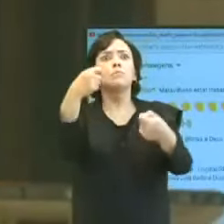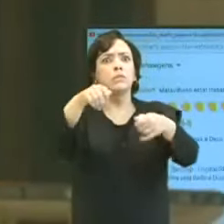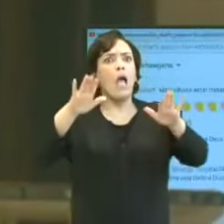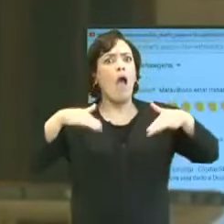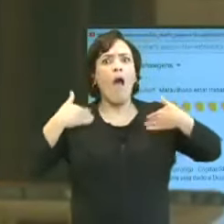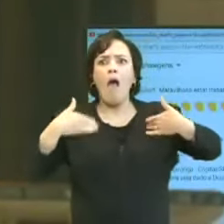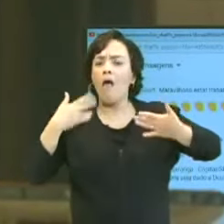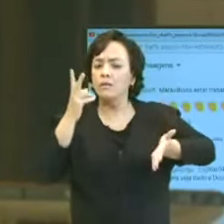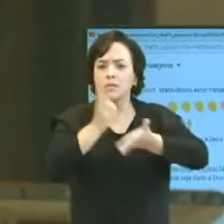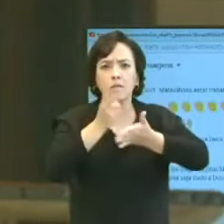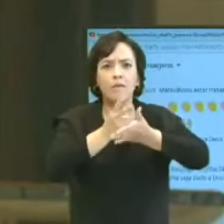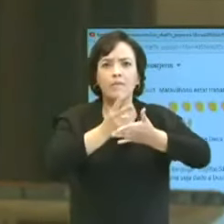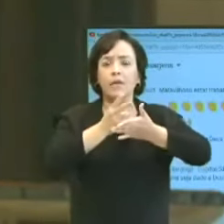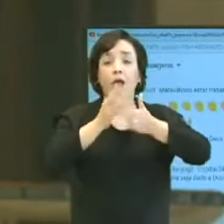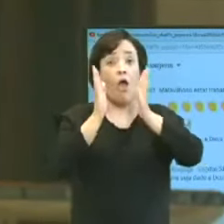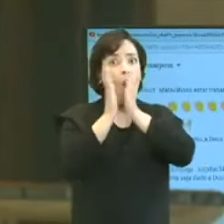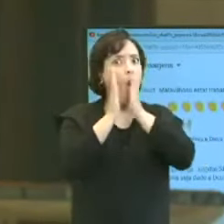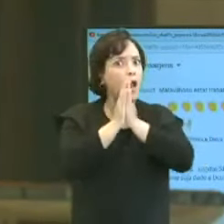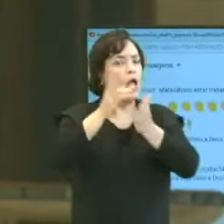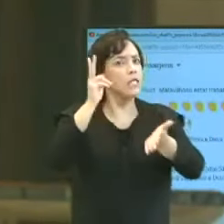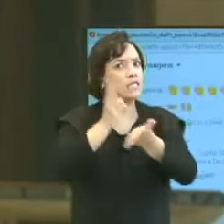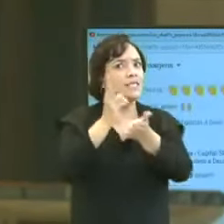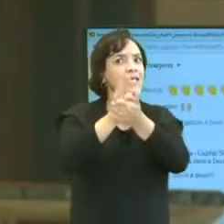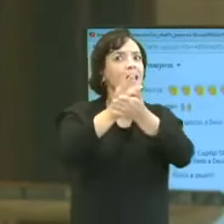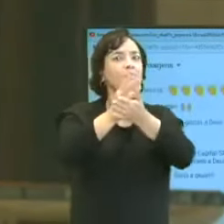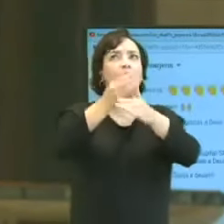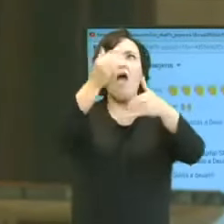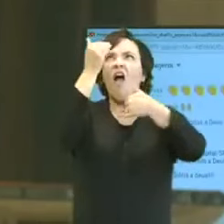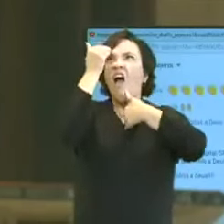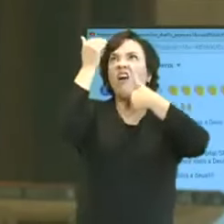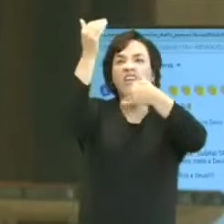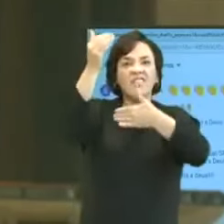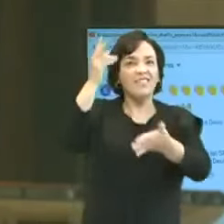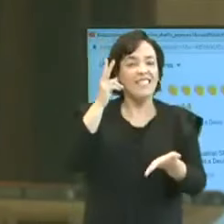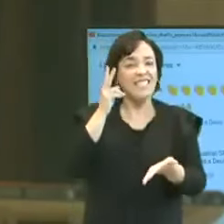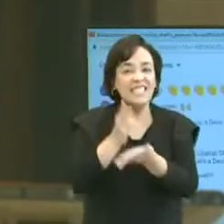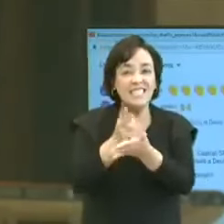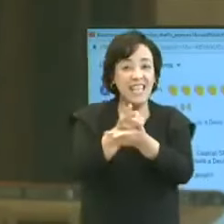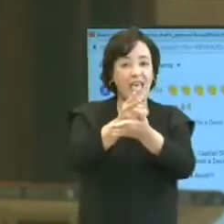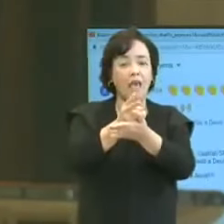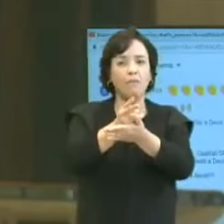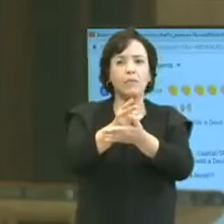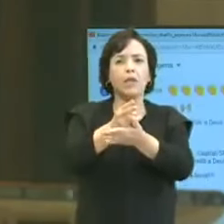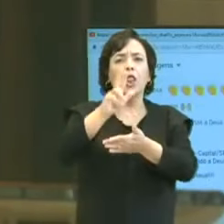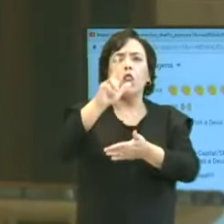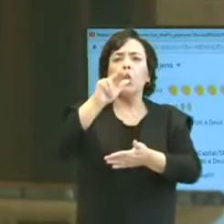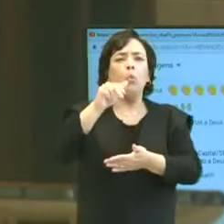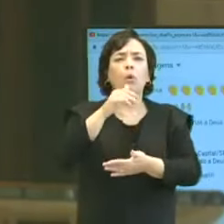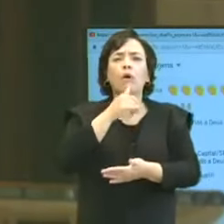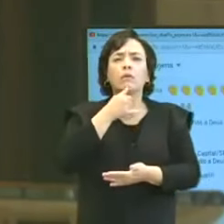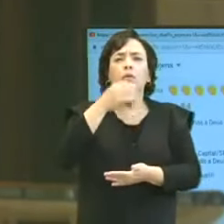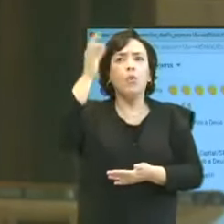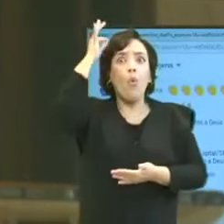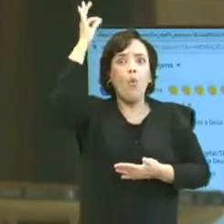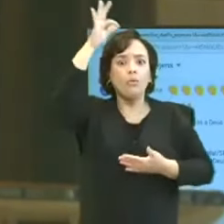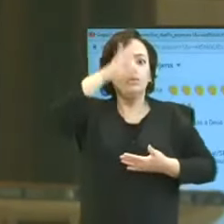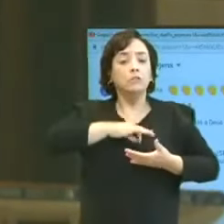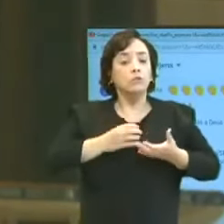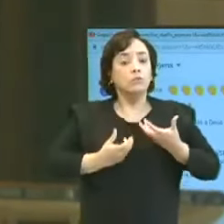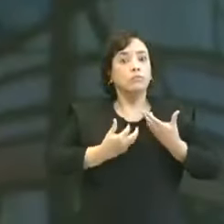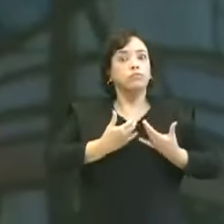sempre, orem sempre, deem graças sempre, não apaguem o Espírito de